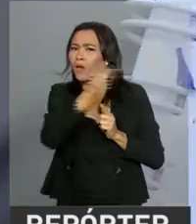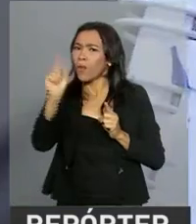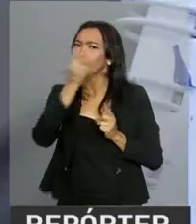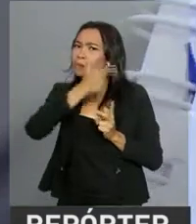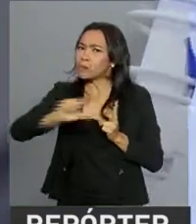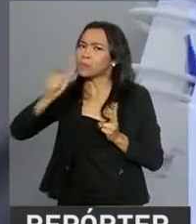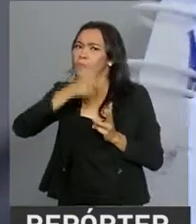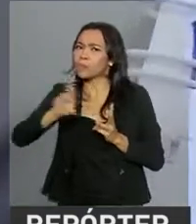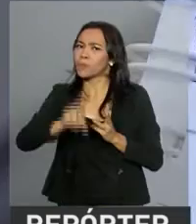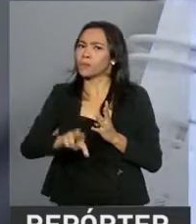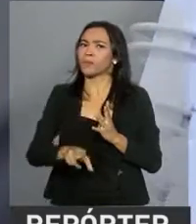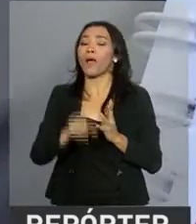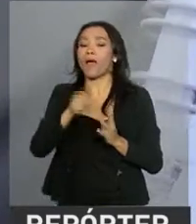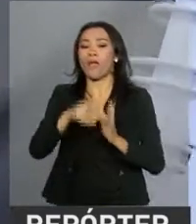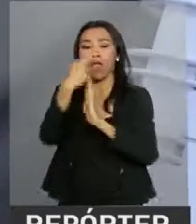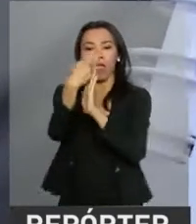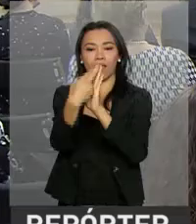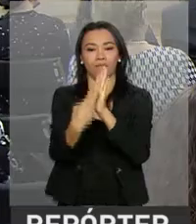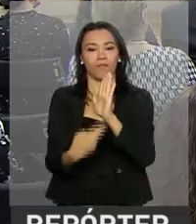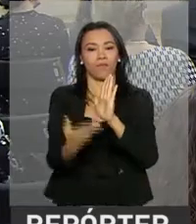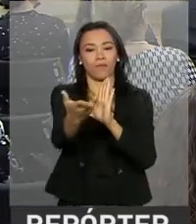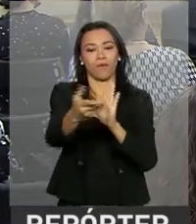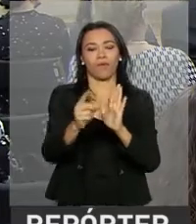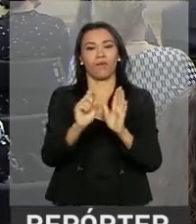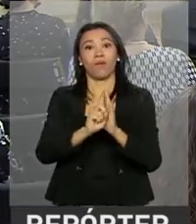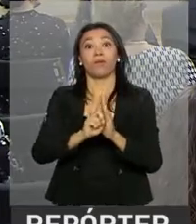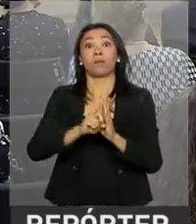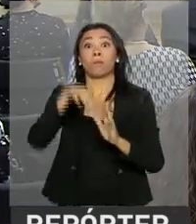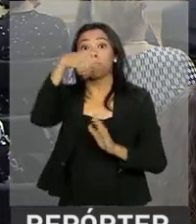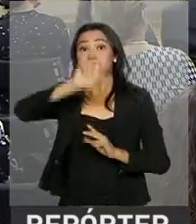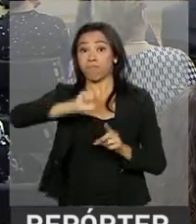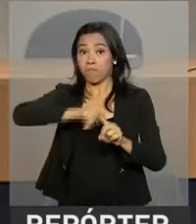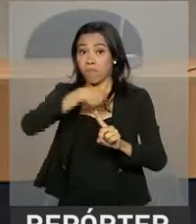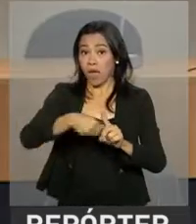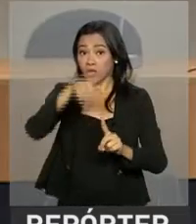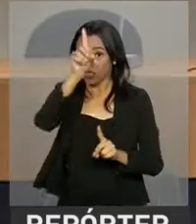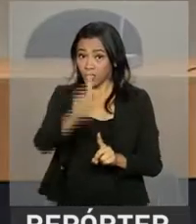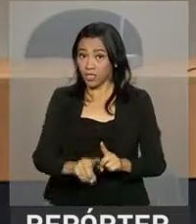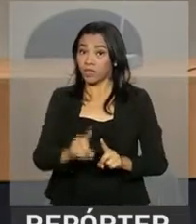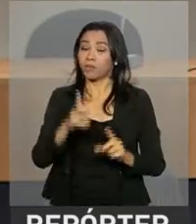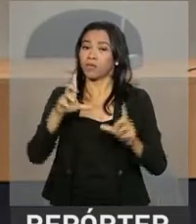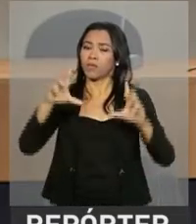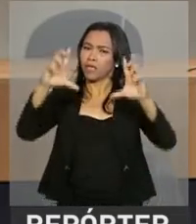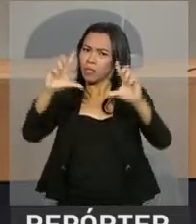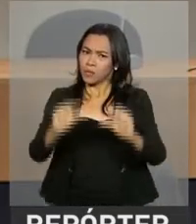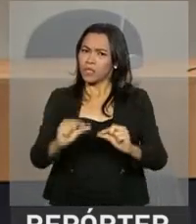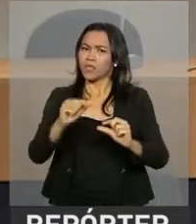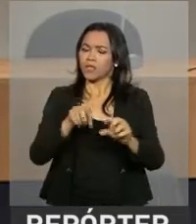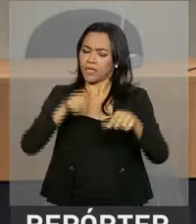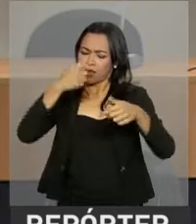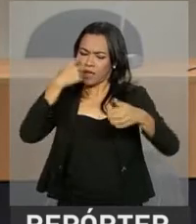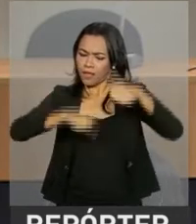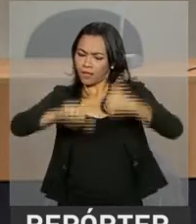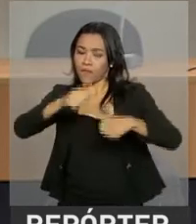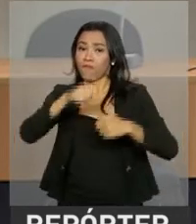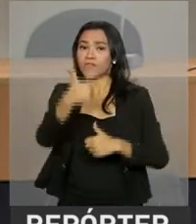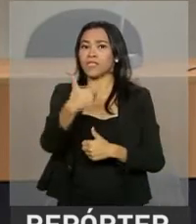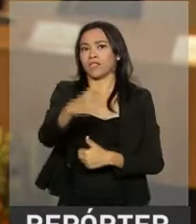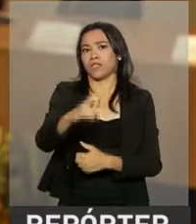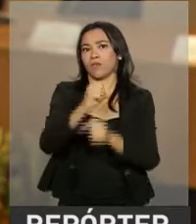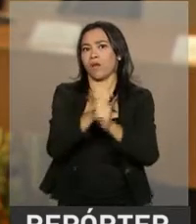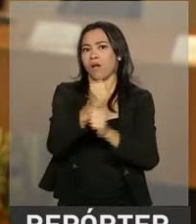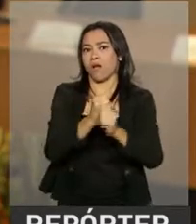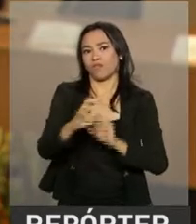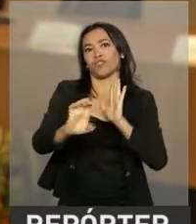resultados fazem parte do relatório mais direitos menos redução que analisou os 25 anos do Estatuto da Criança e do